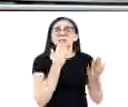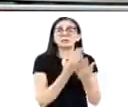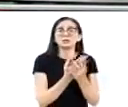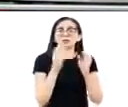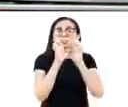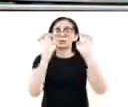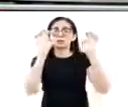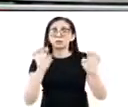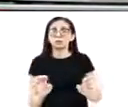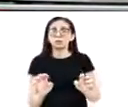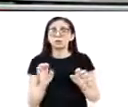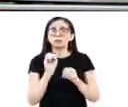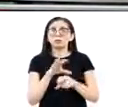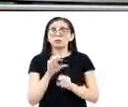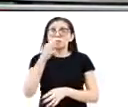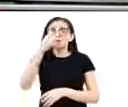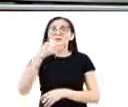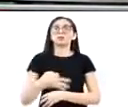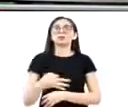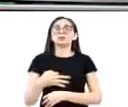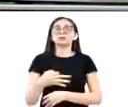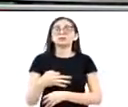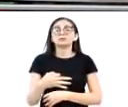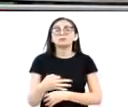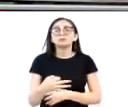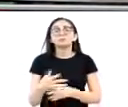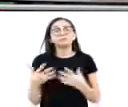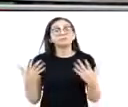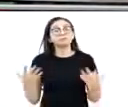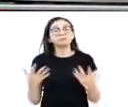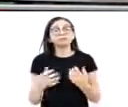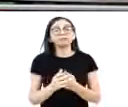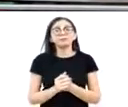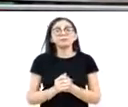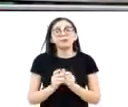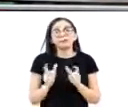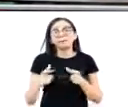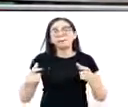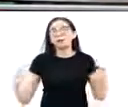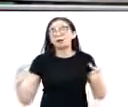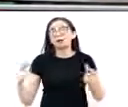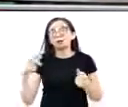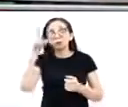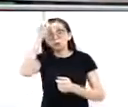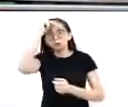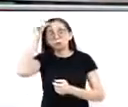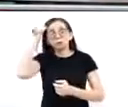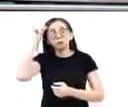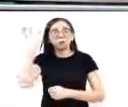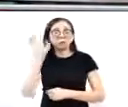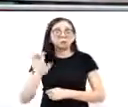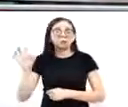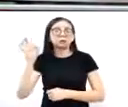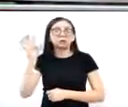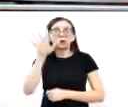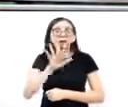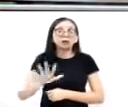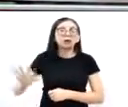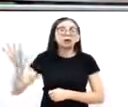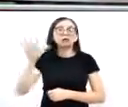de estrutura para que a educação, de fato, aconteça. É claro que a maioria das prefeituras,